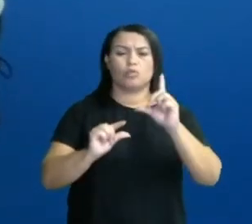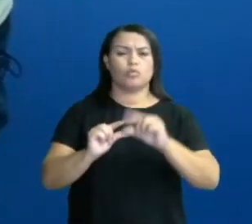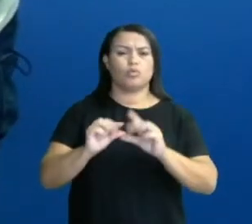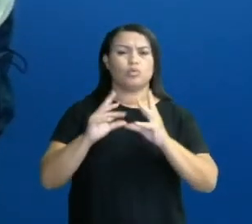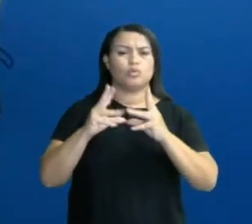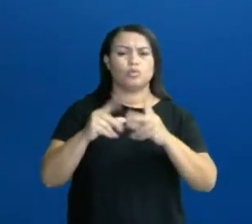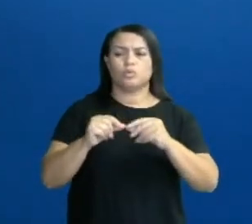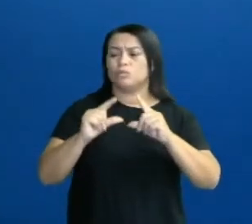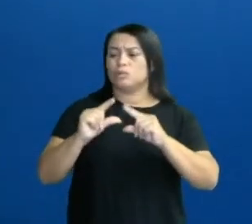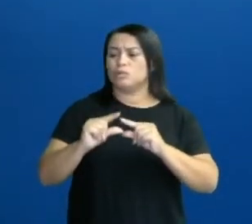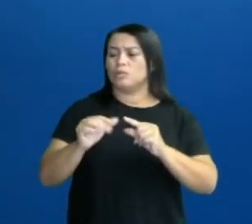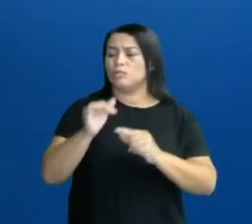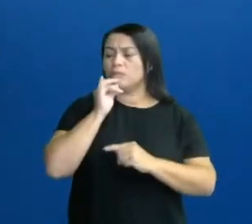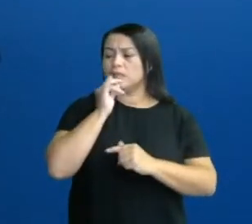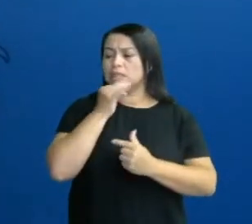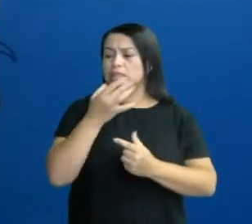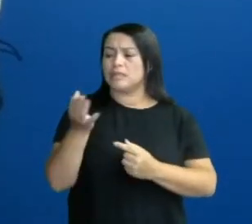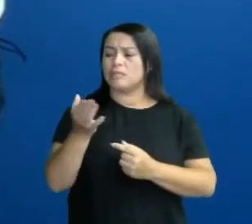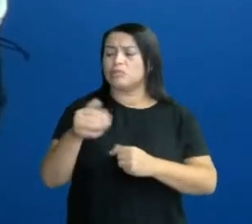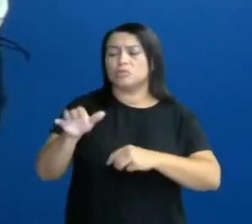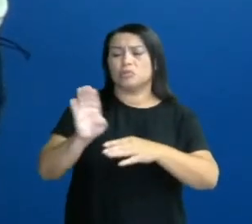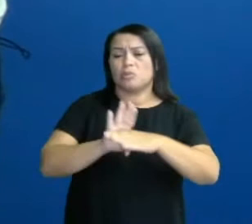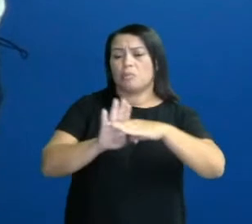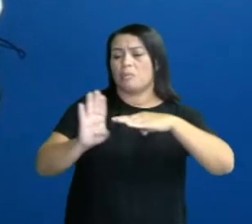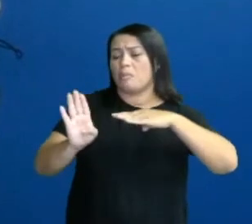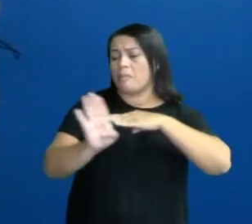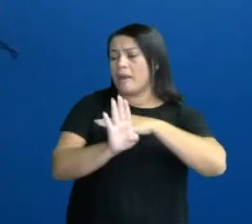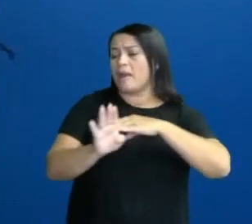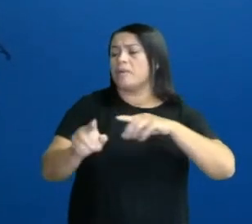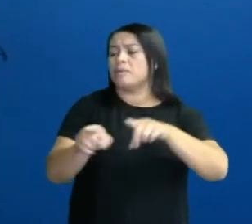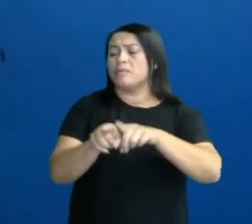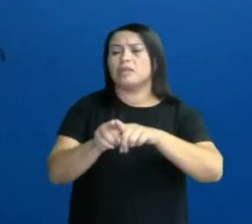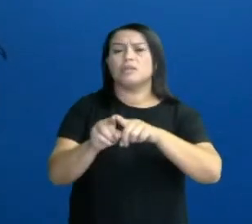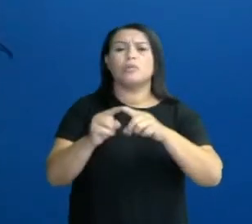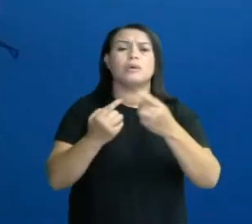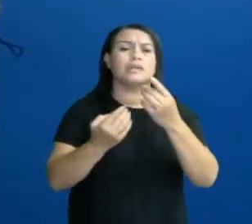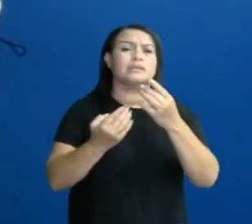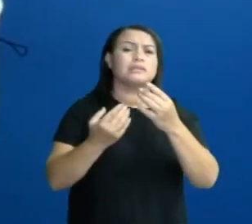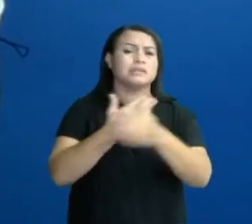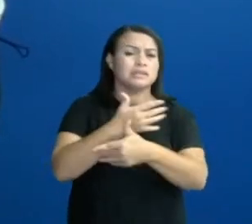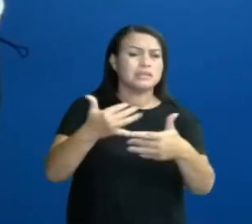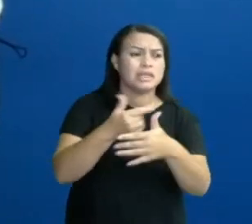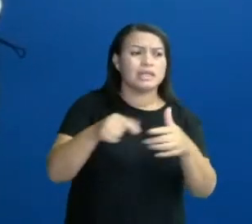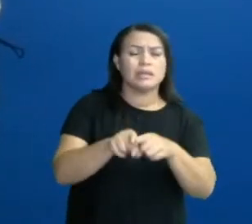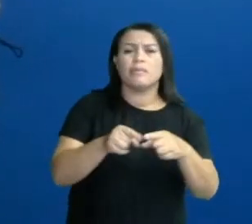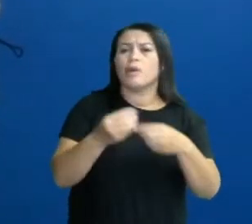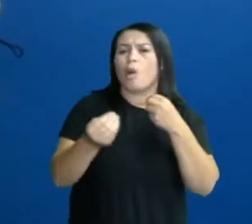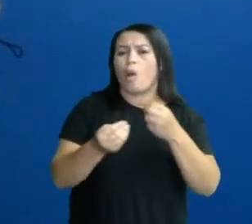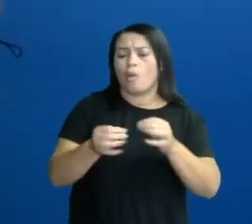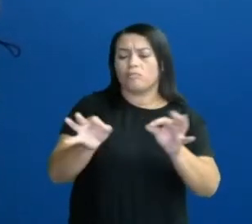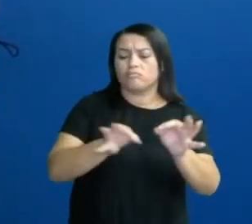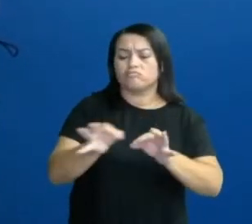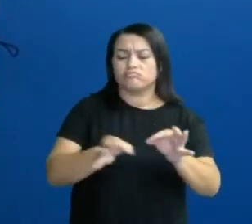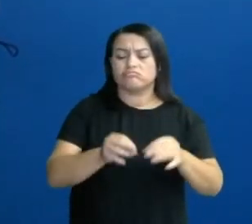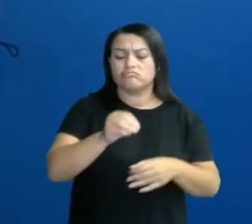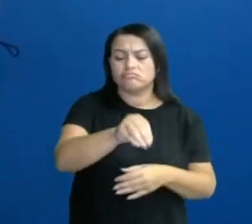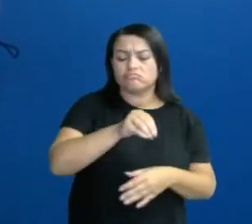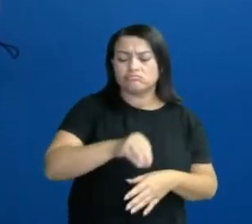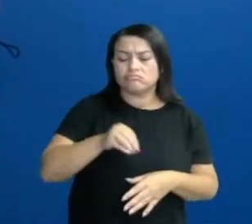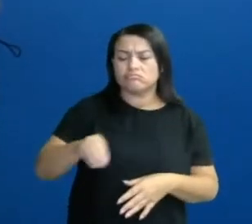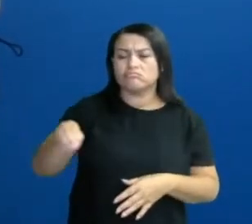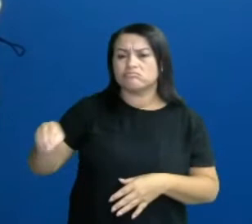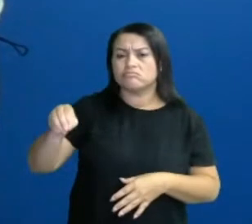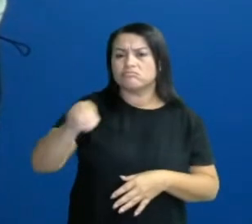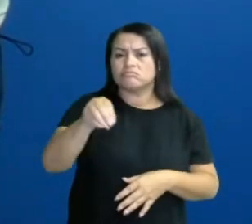então trouxe aqui o exemplo, né, de um bairro, de uma cidade que foi confeccionada nessa perspectiva de maquete. É um trabalho que envolve